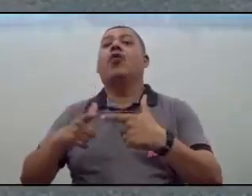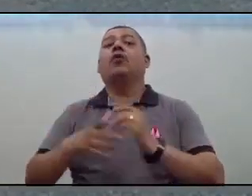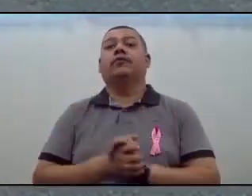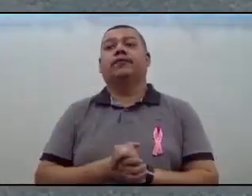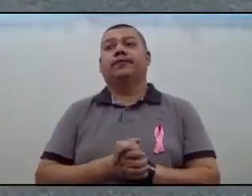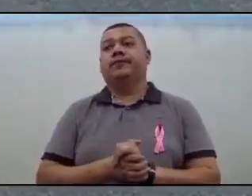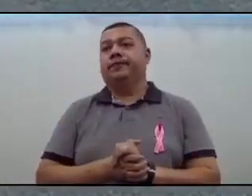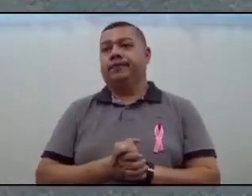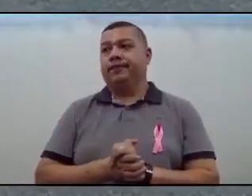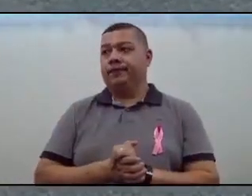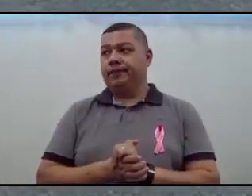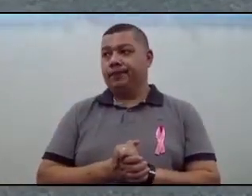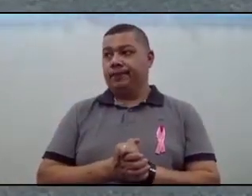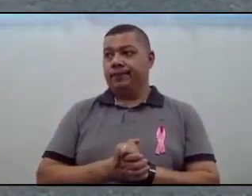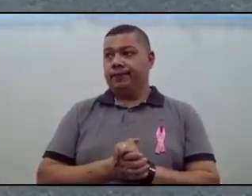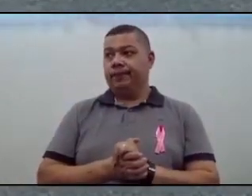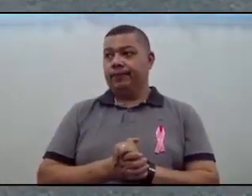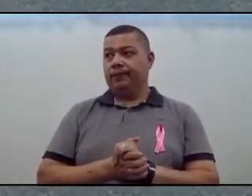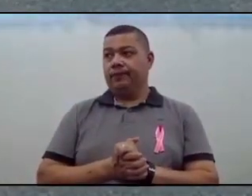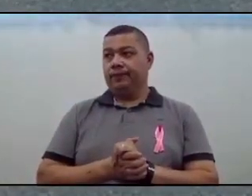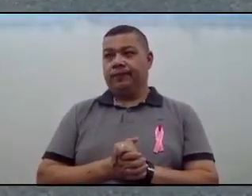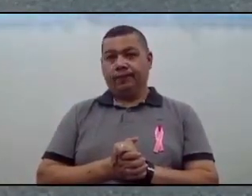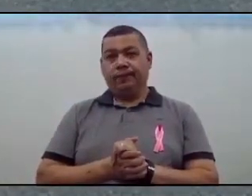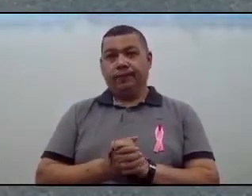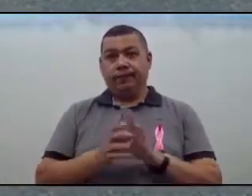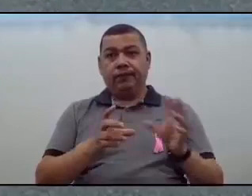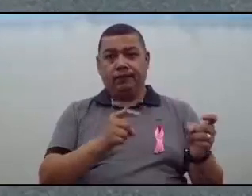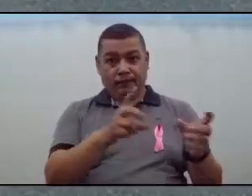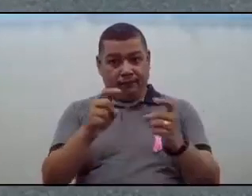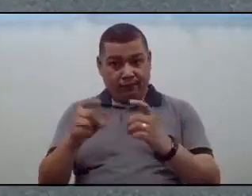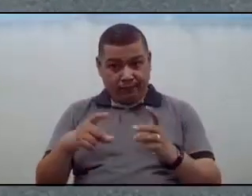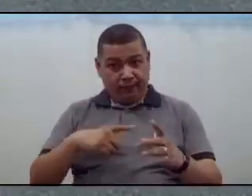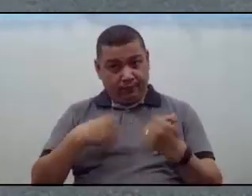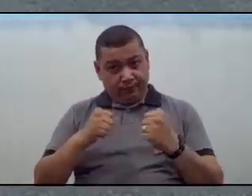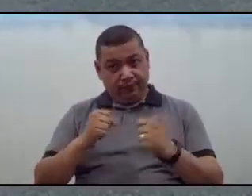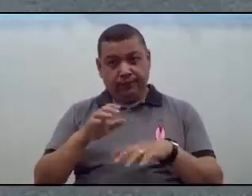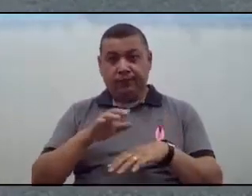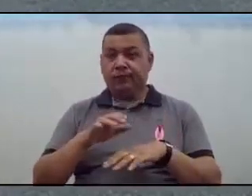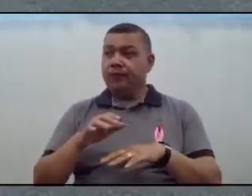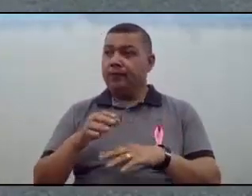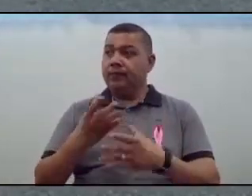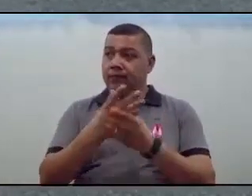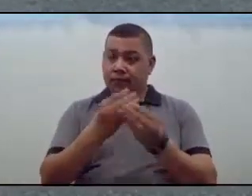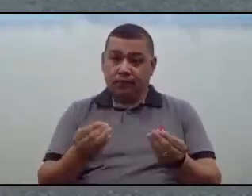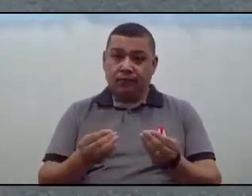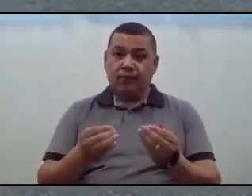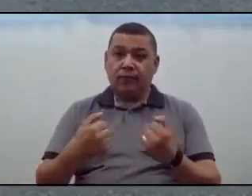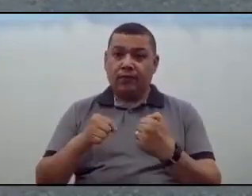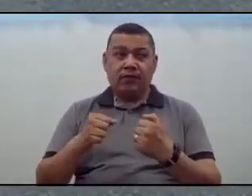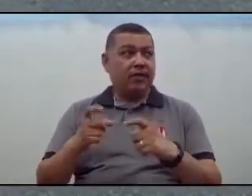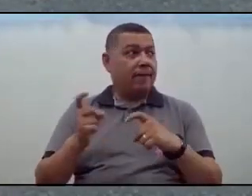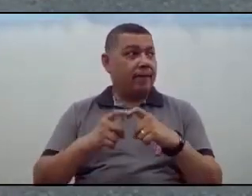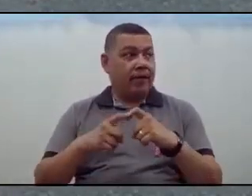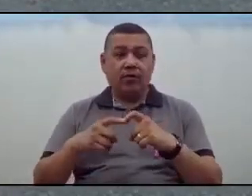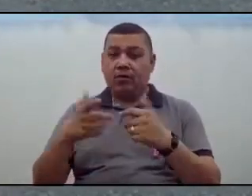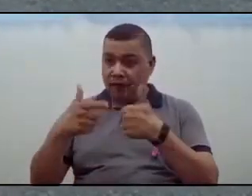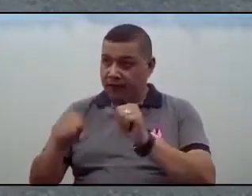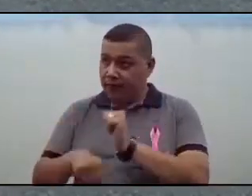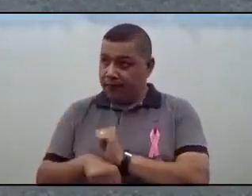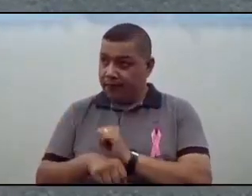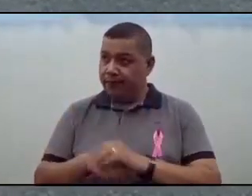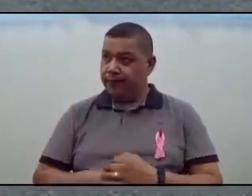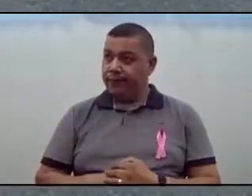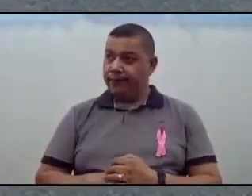sofrem desse terrível mal que é o câncer. Eu não posso deixar de também citar os